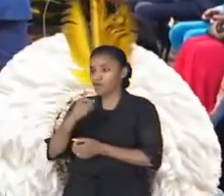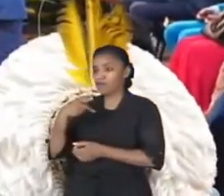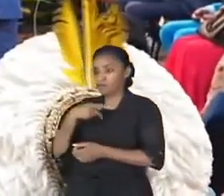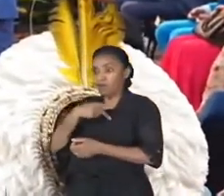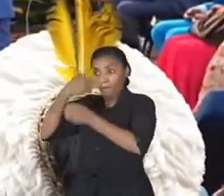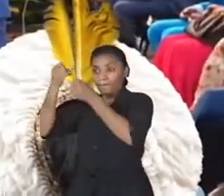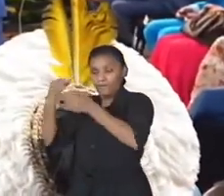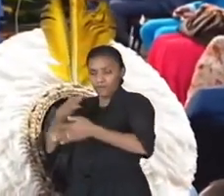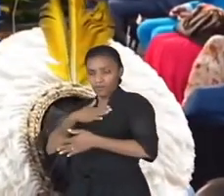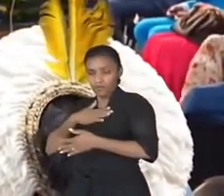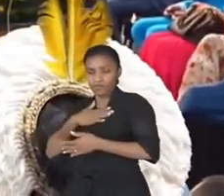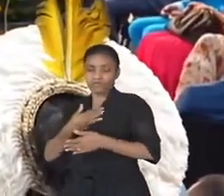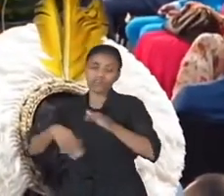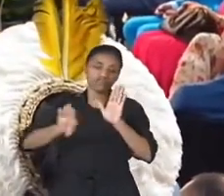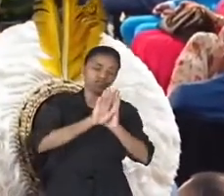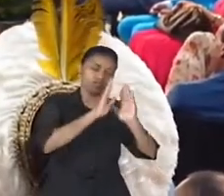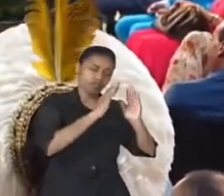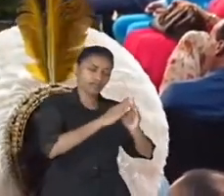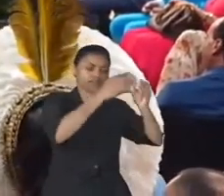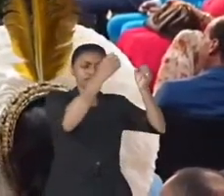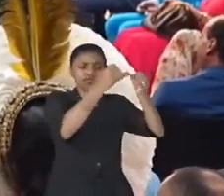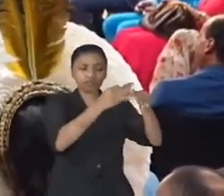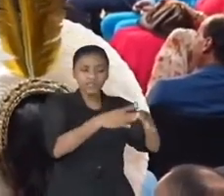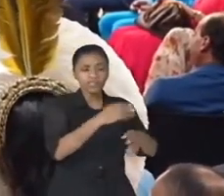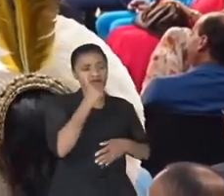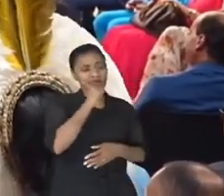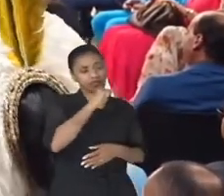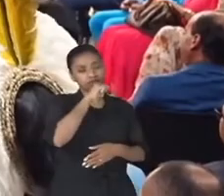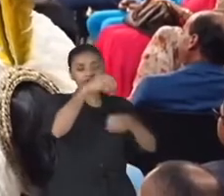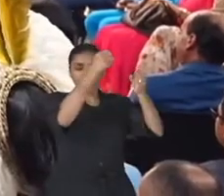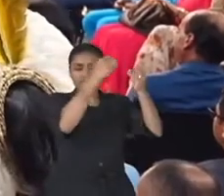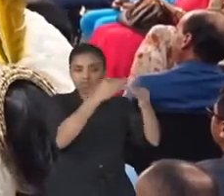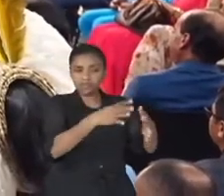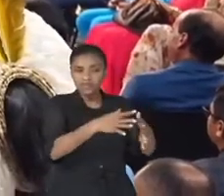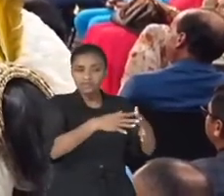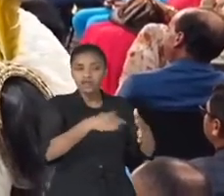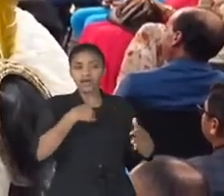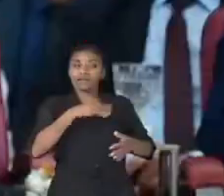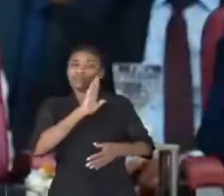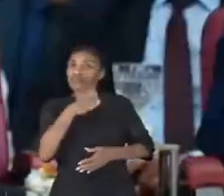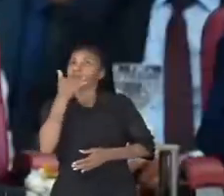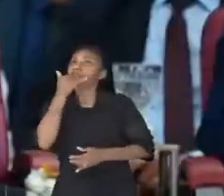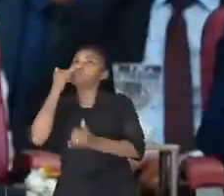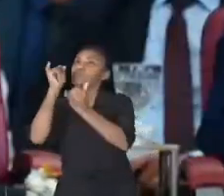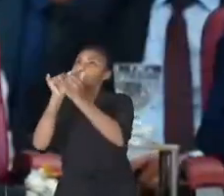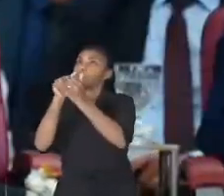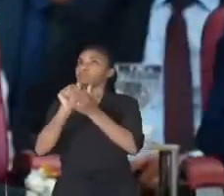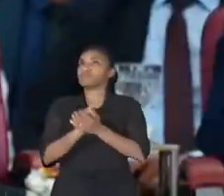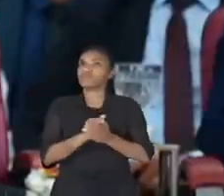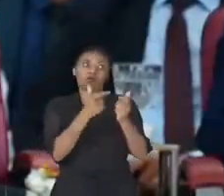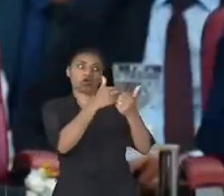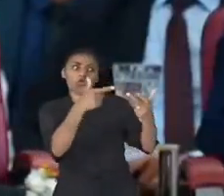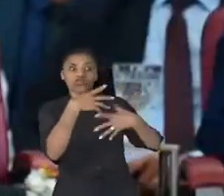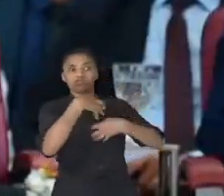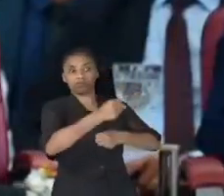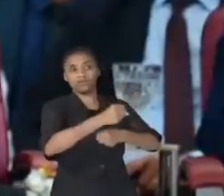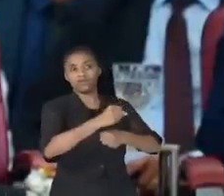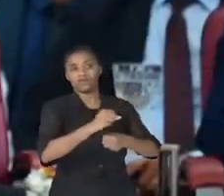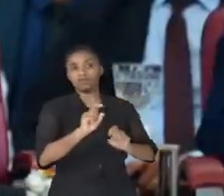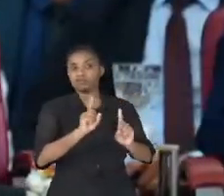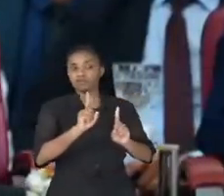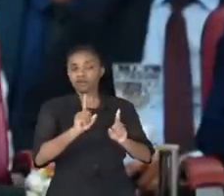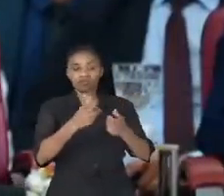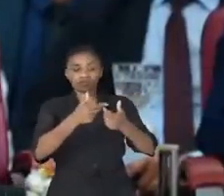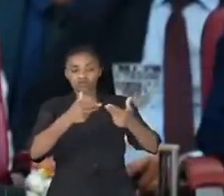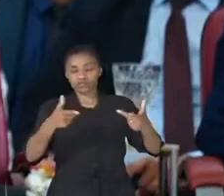deixa eu explicar para a senhora. Eu falei errado e já pedi perdão para Jesus. O que aconteceu comigo não foi que uma coisa me pegou. Não era um